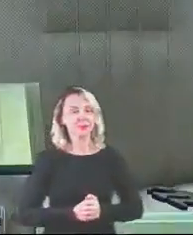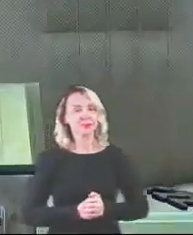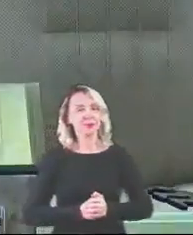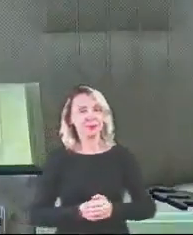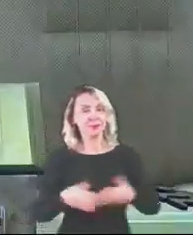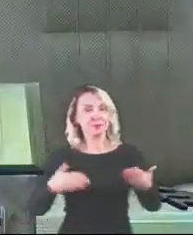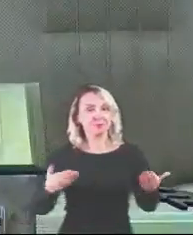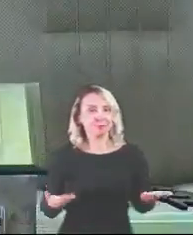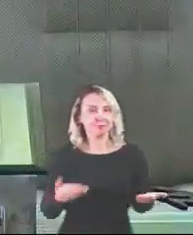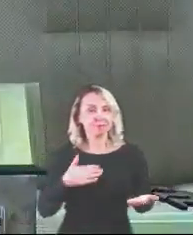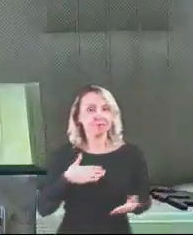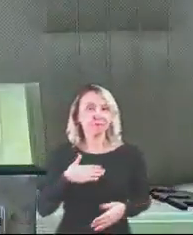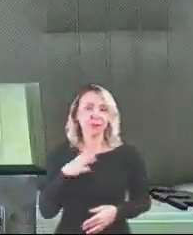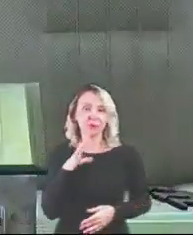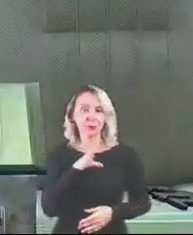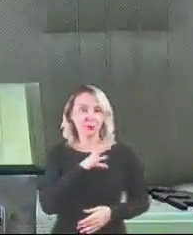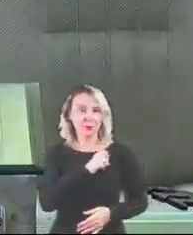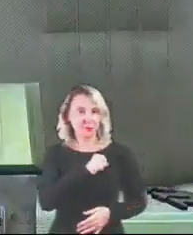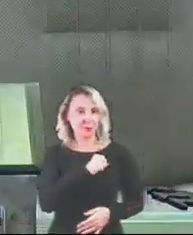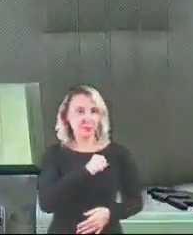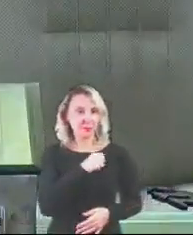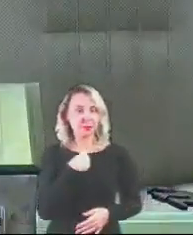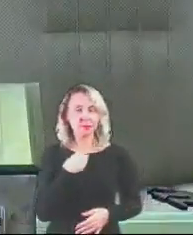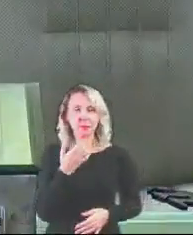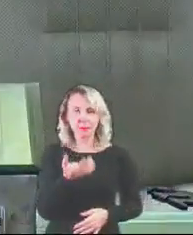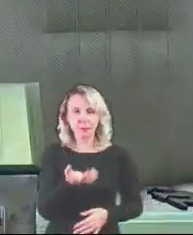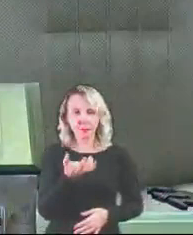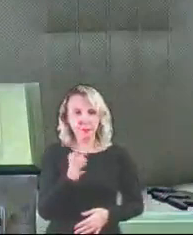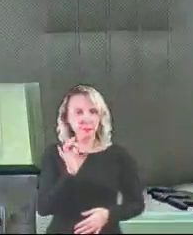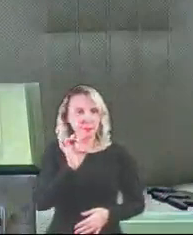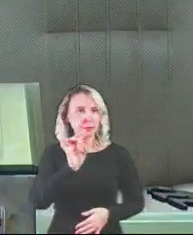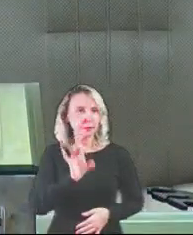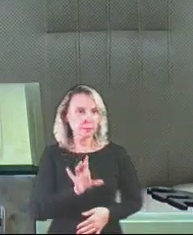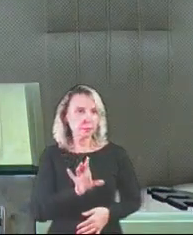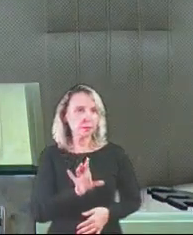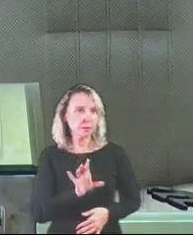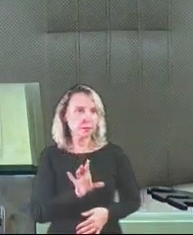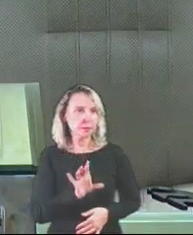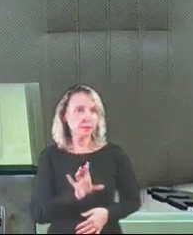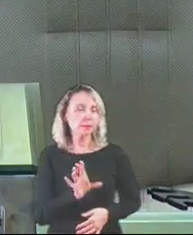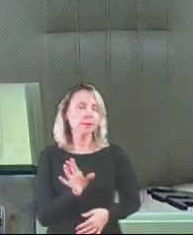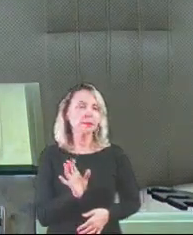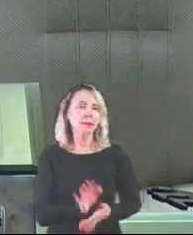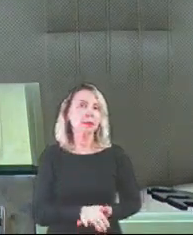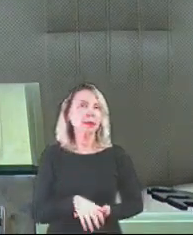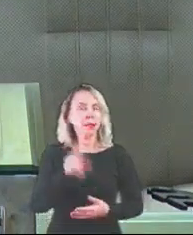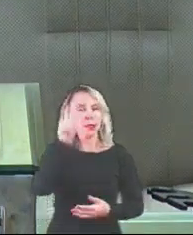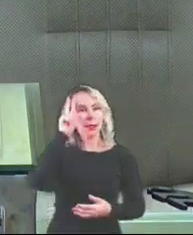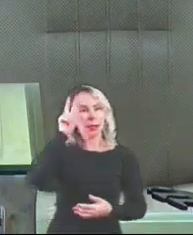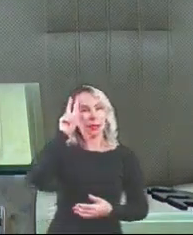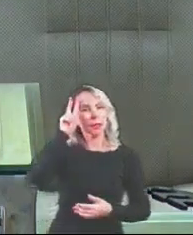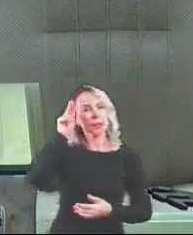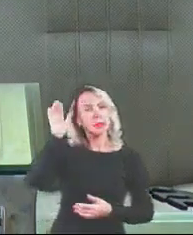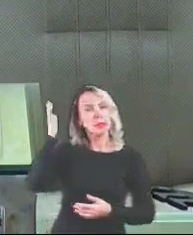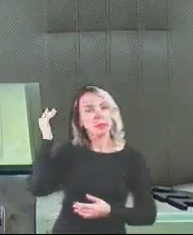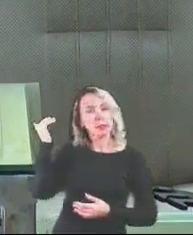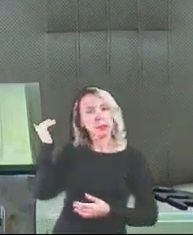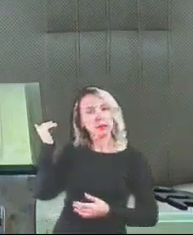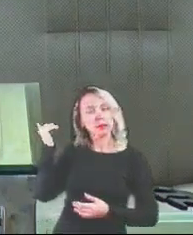Meus queridos, eu quero só rememorar algumas coisas que nós